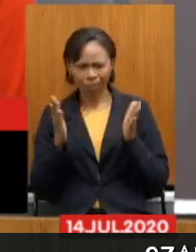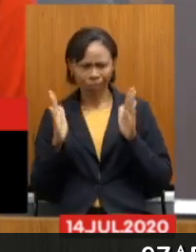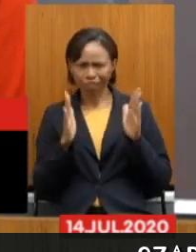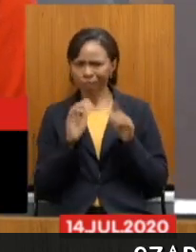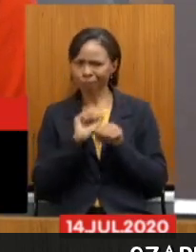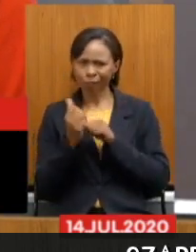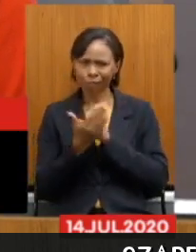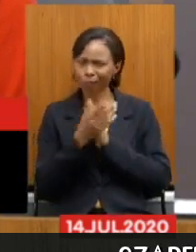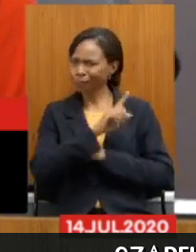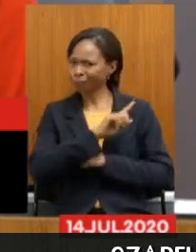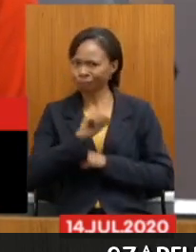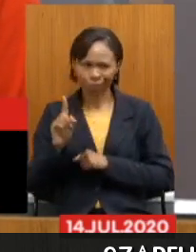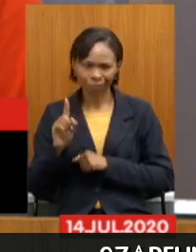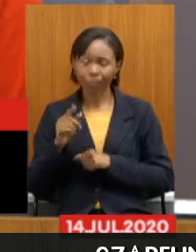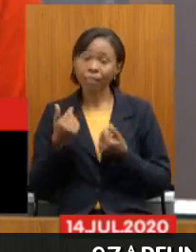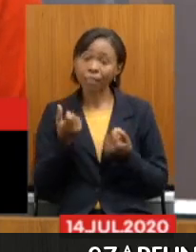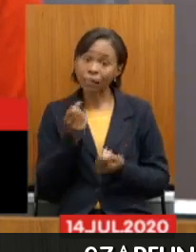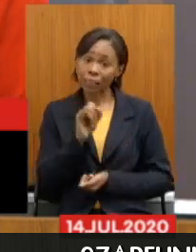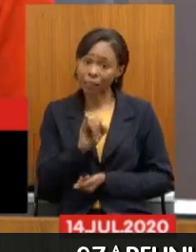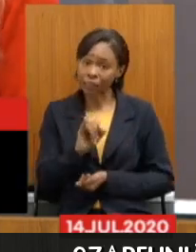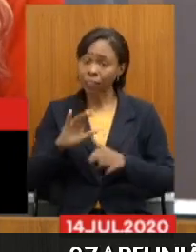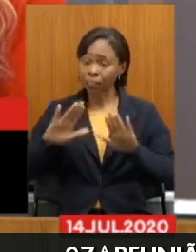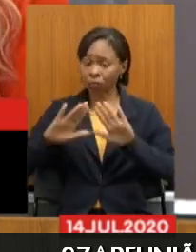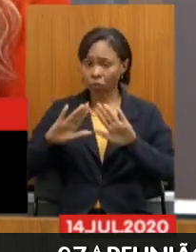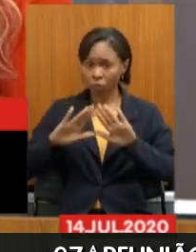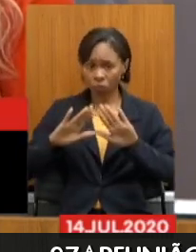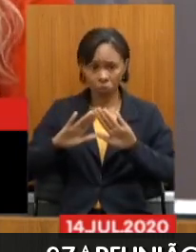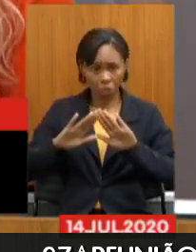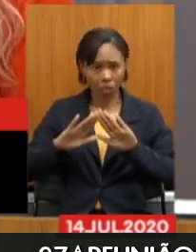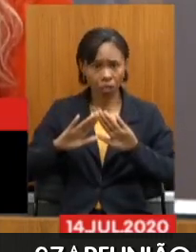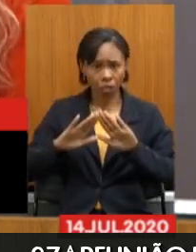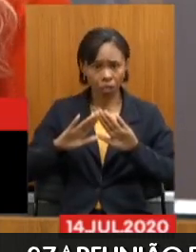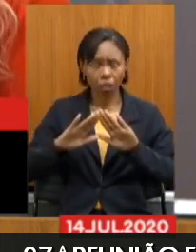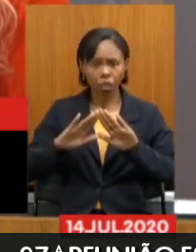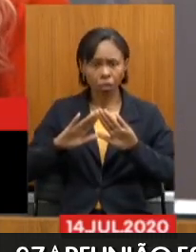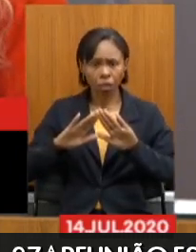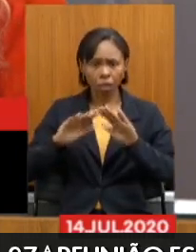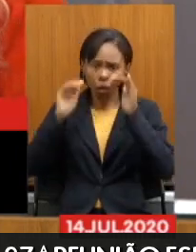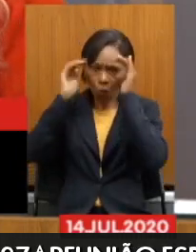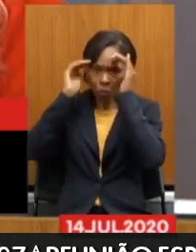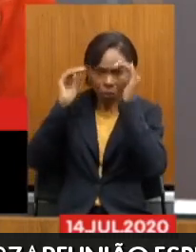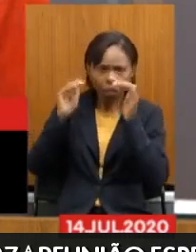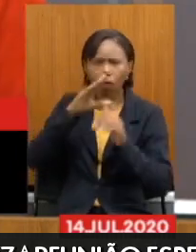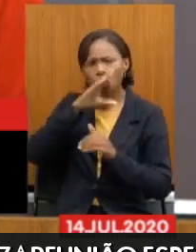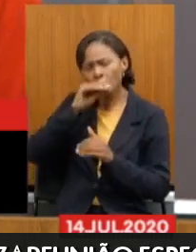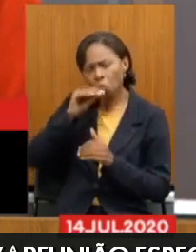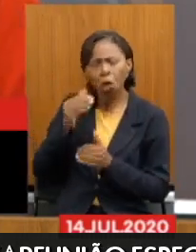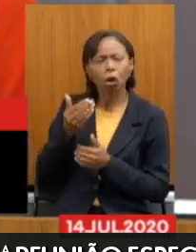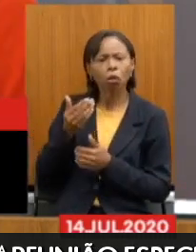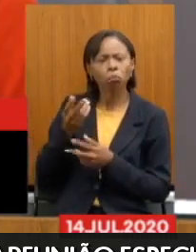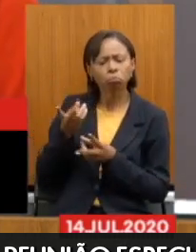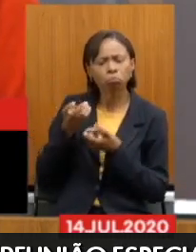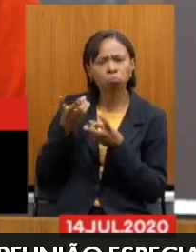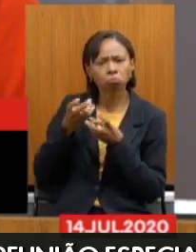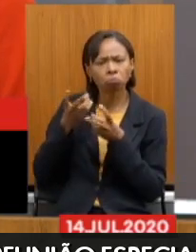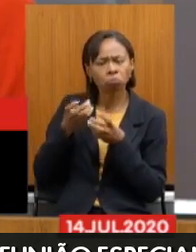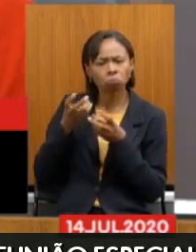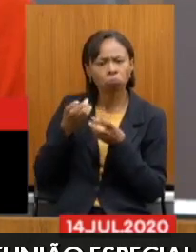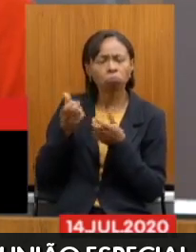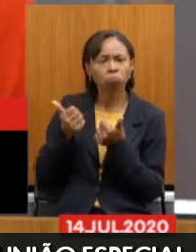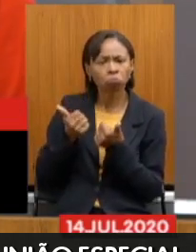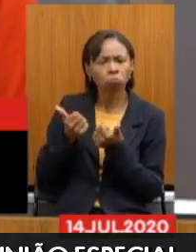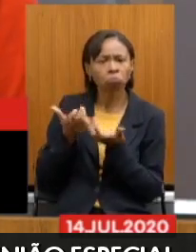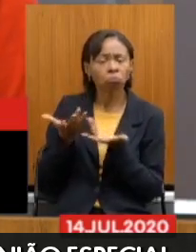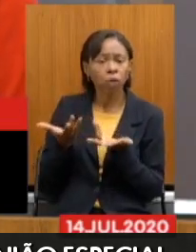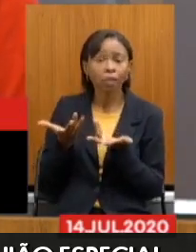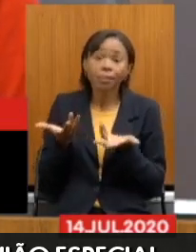se a Assembleia Legislativa diz que está ouvindo os servidores públicos, a ampla maioria desse primeiro